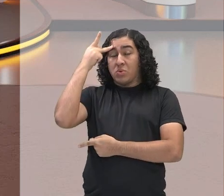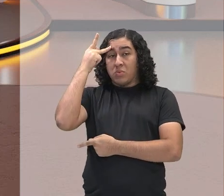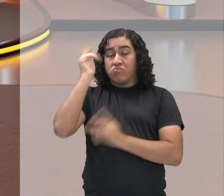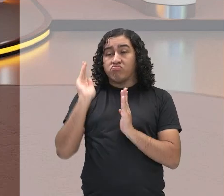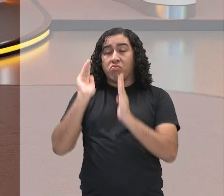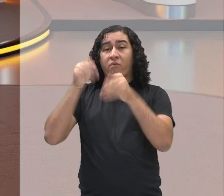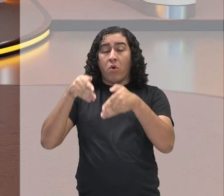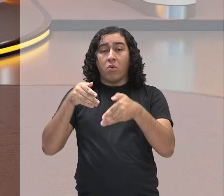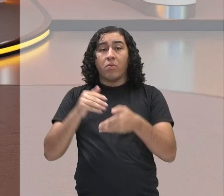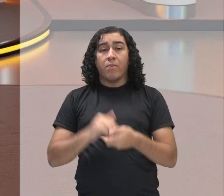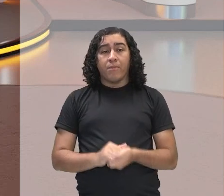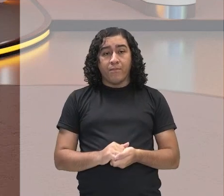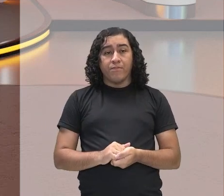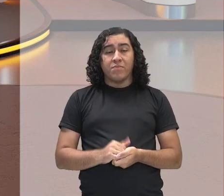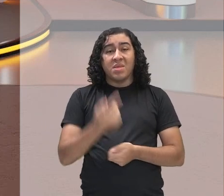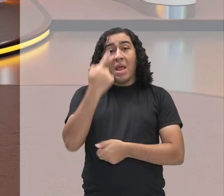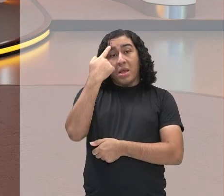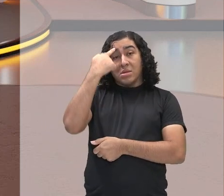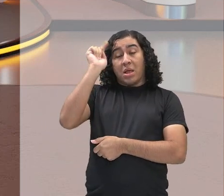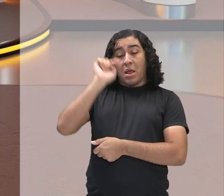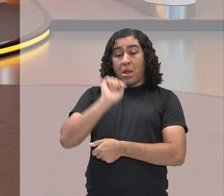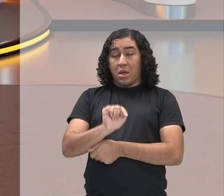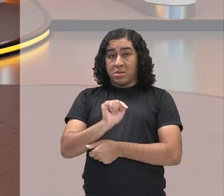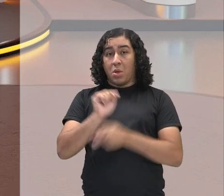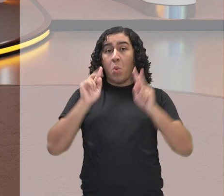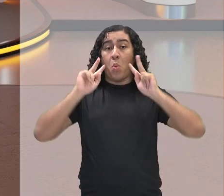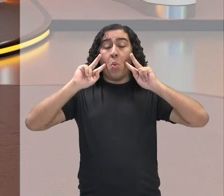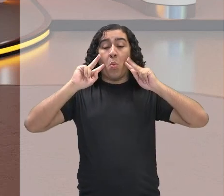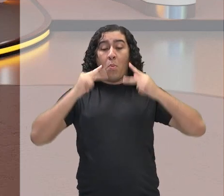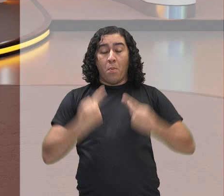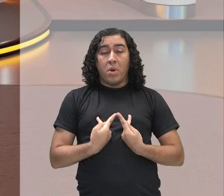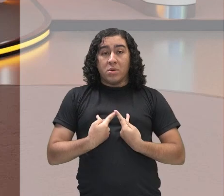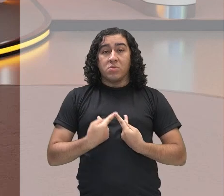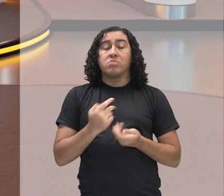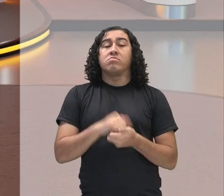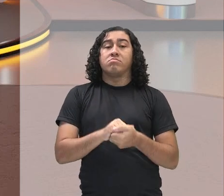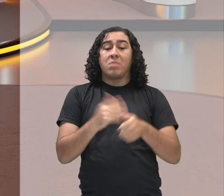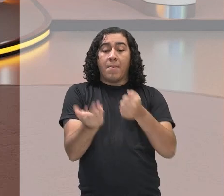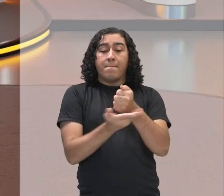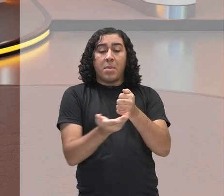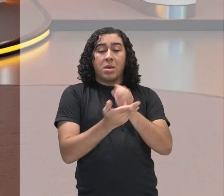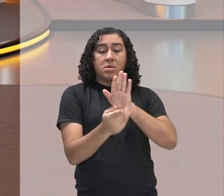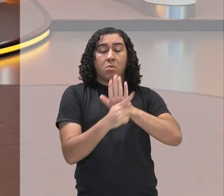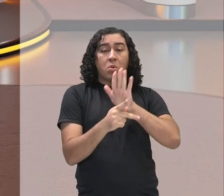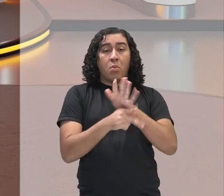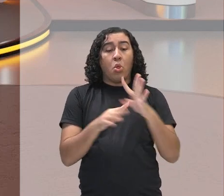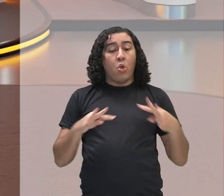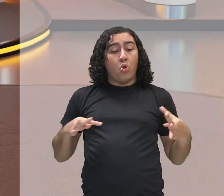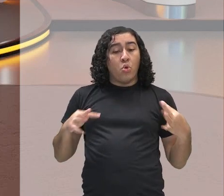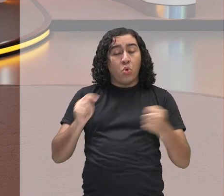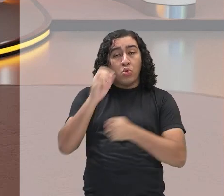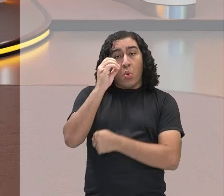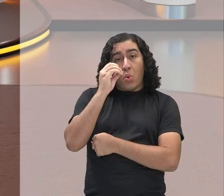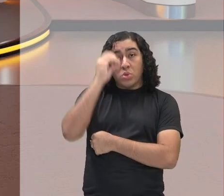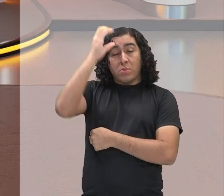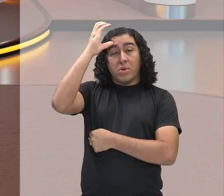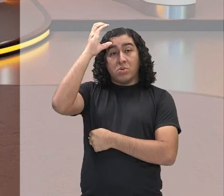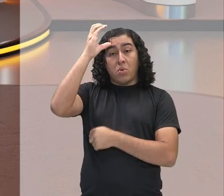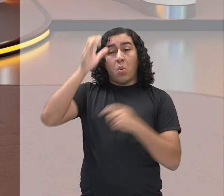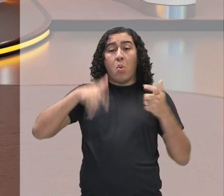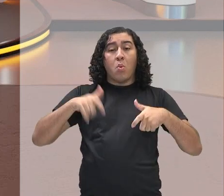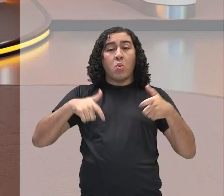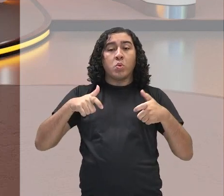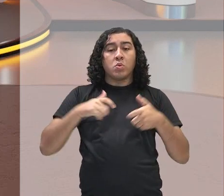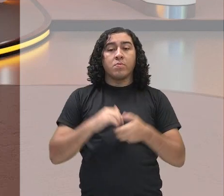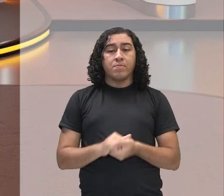Então é essa a ideia, é o humano. Então eu vou basear agora todo o meu conhecimento aonde?